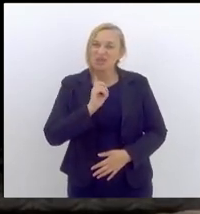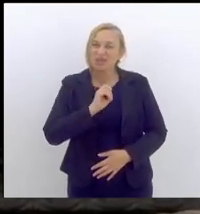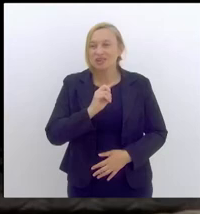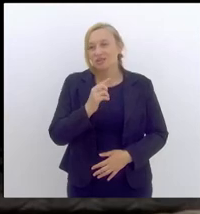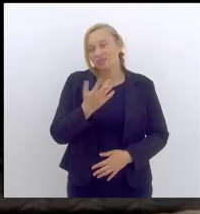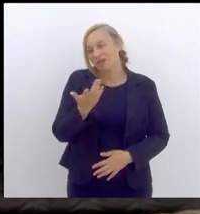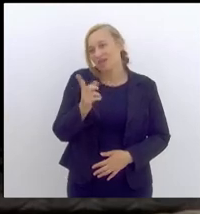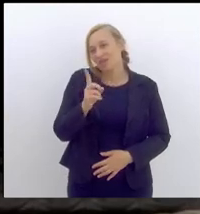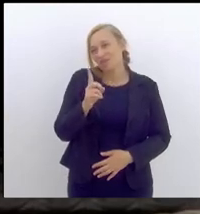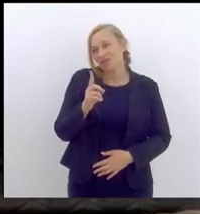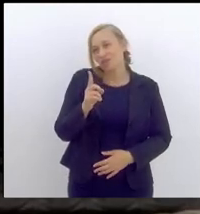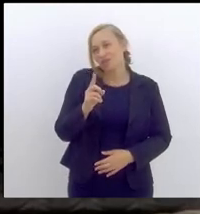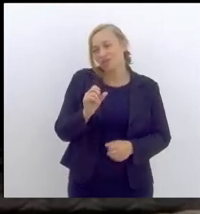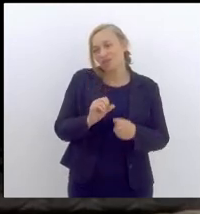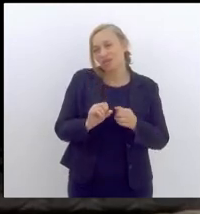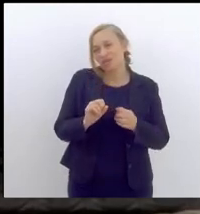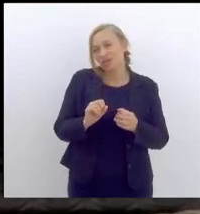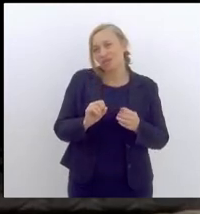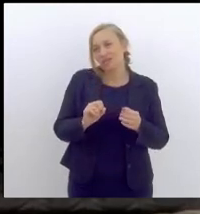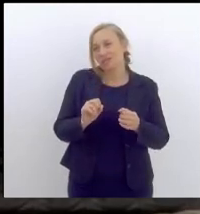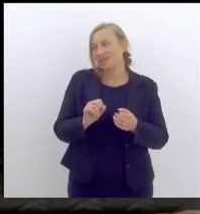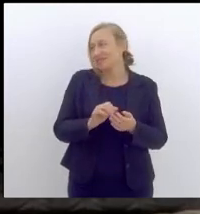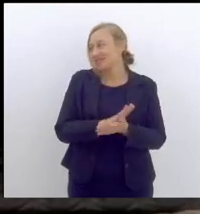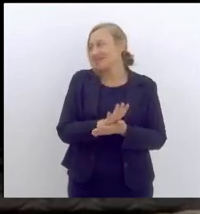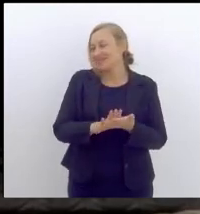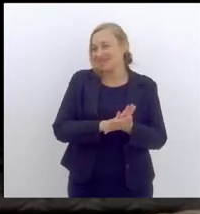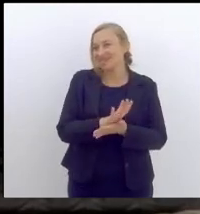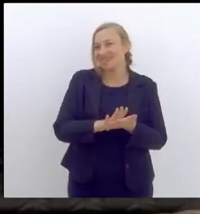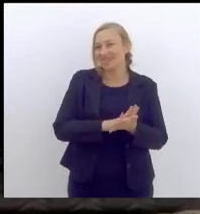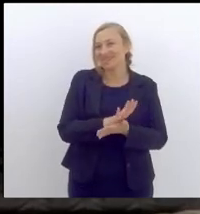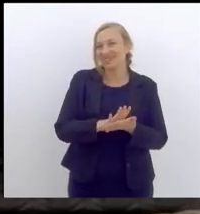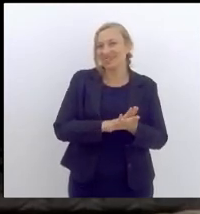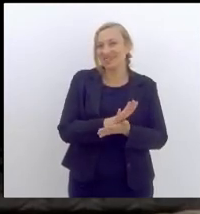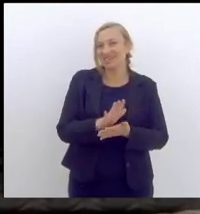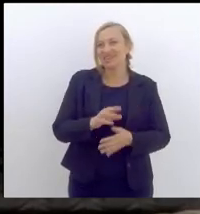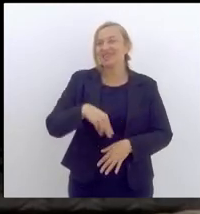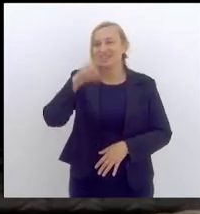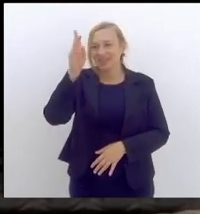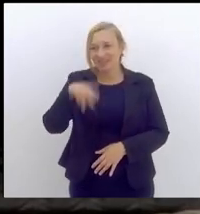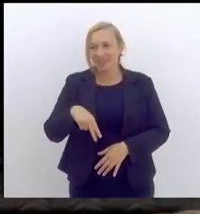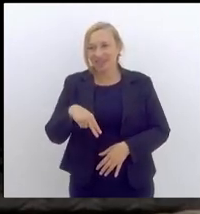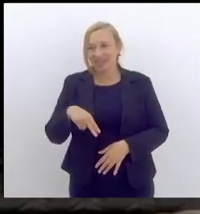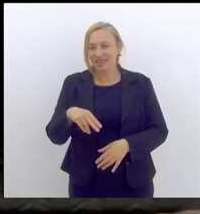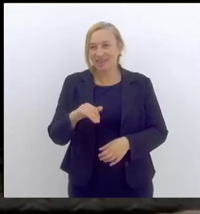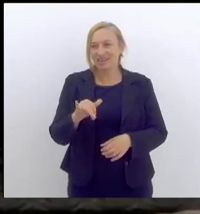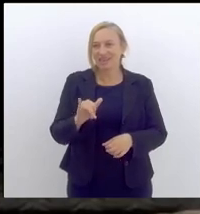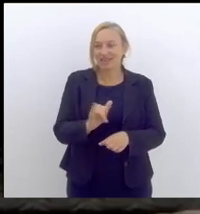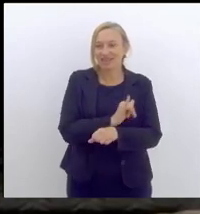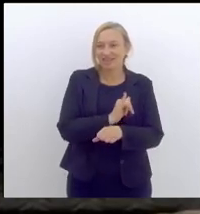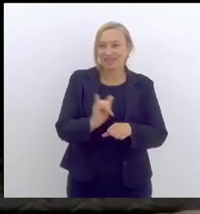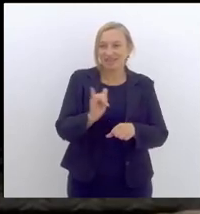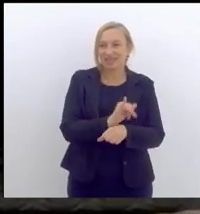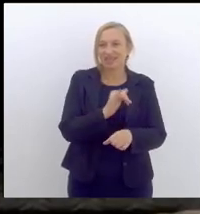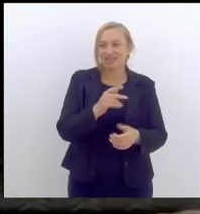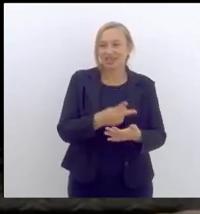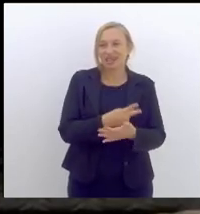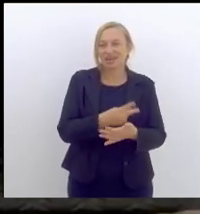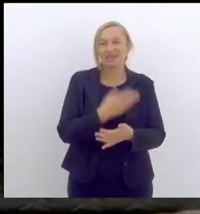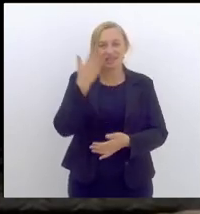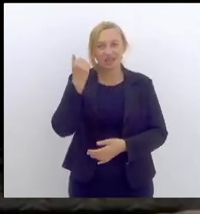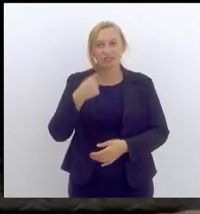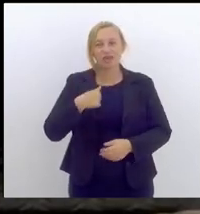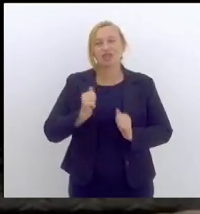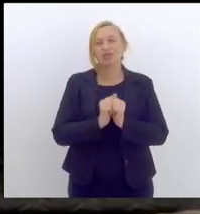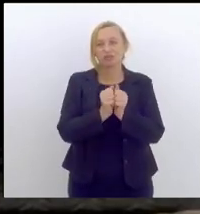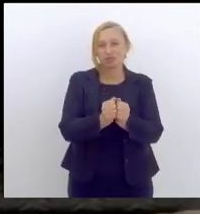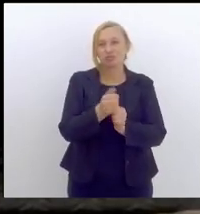conspirei, eu não tramei. E quem participou das articulações sabe. Mas estou junto com Vossa Excelência, pelo jeito de